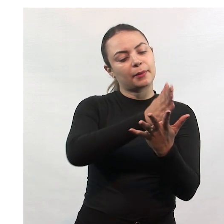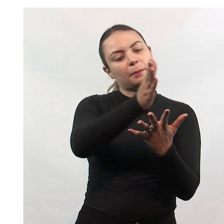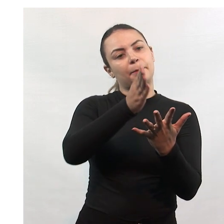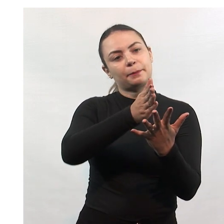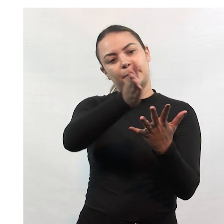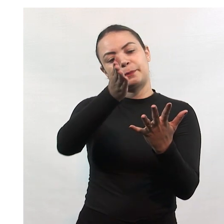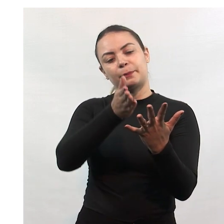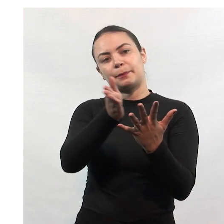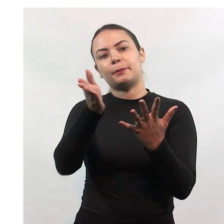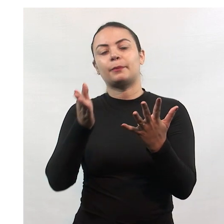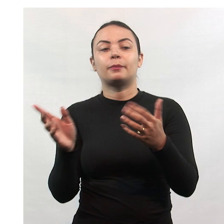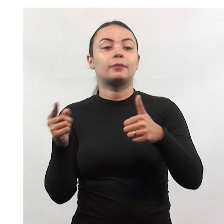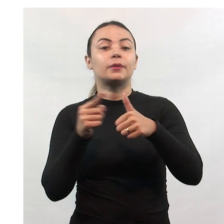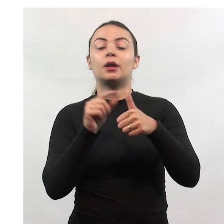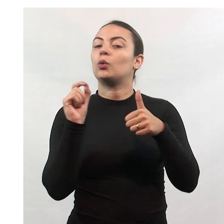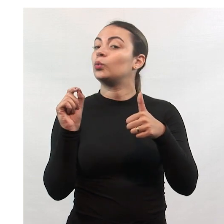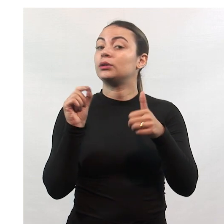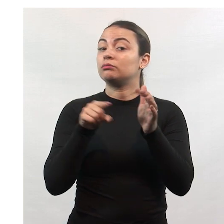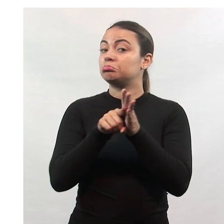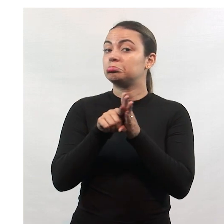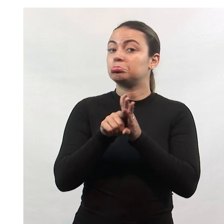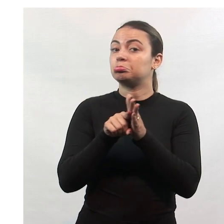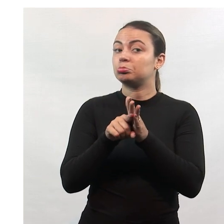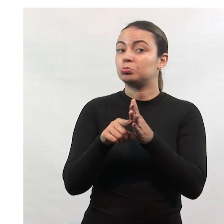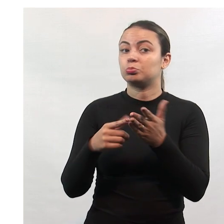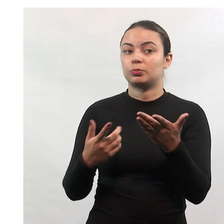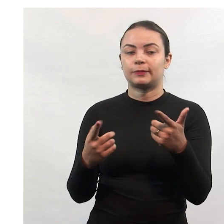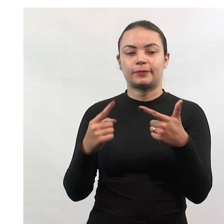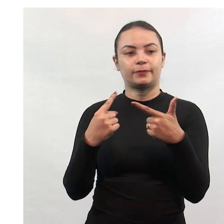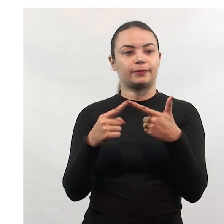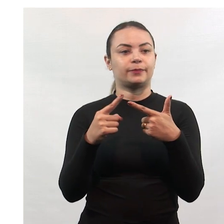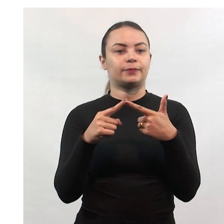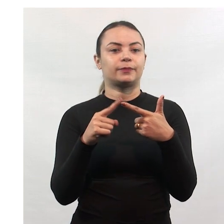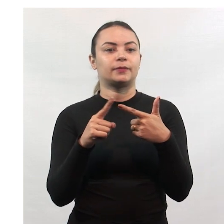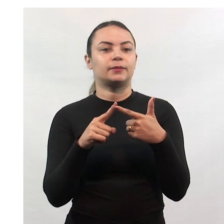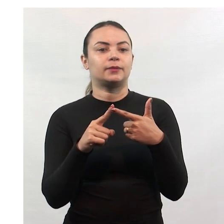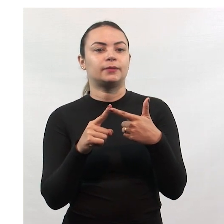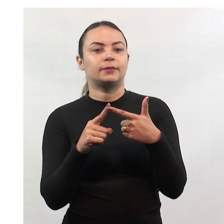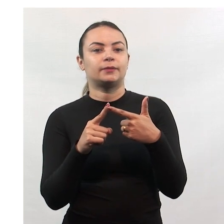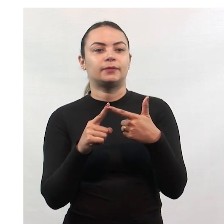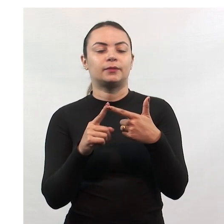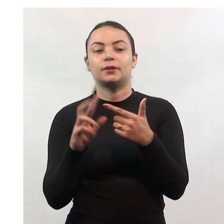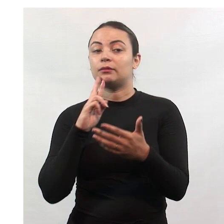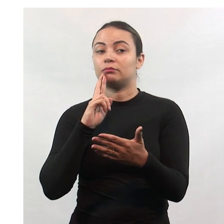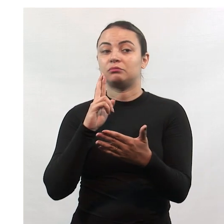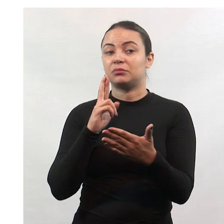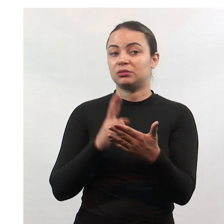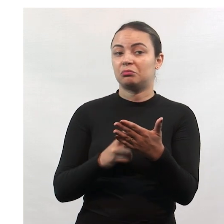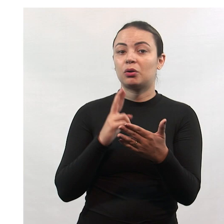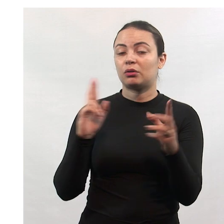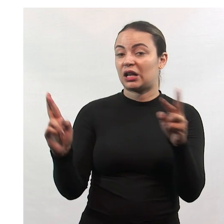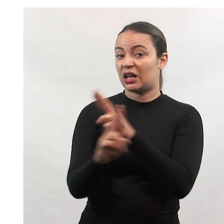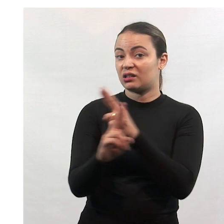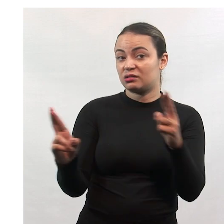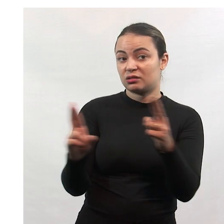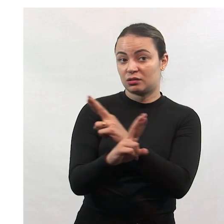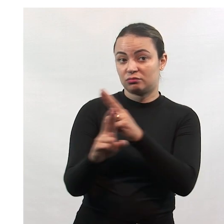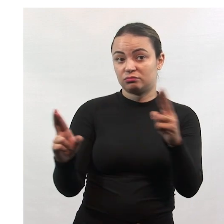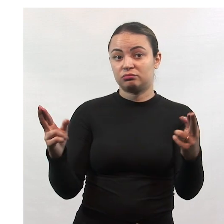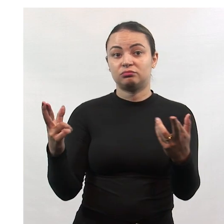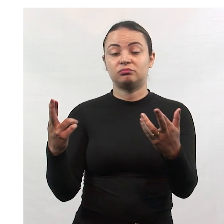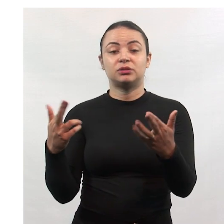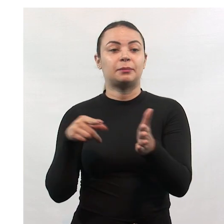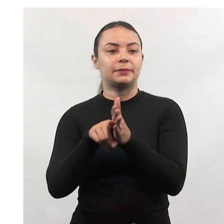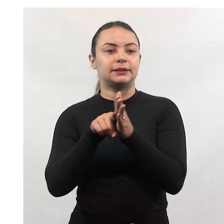quer com a pesquisa, buscar a relação com as questões de pesquisa, indicar a resposta